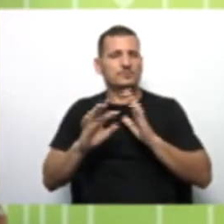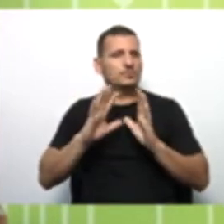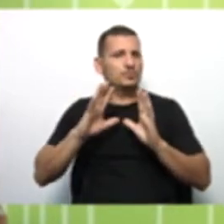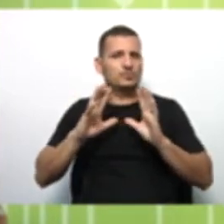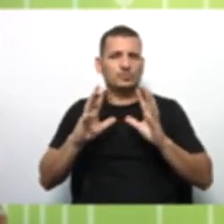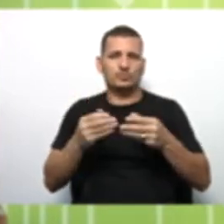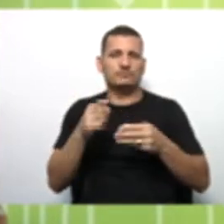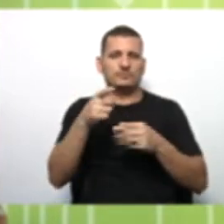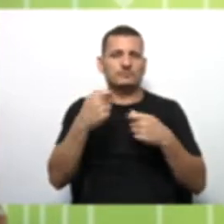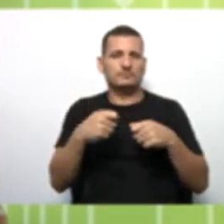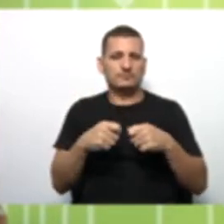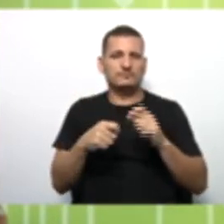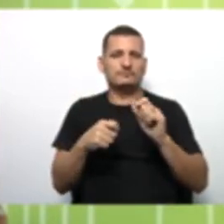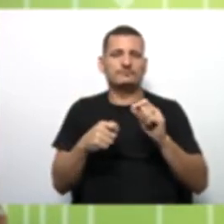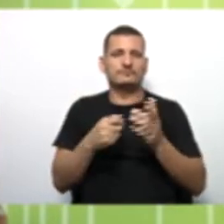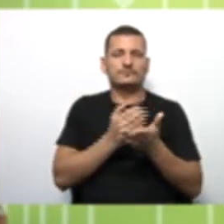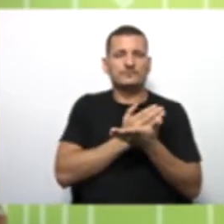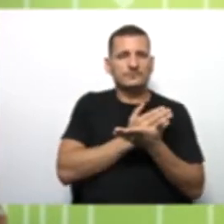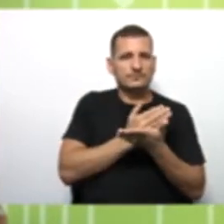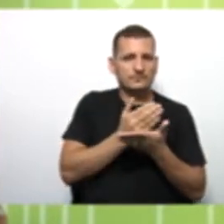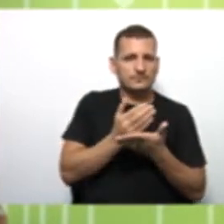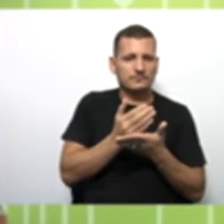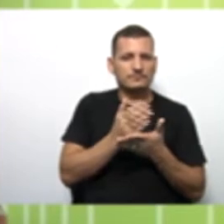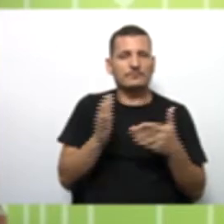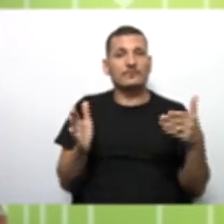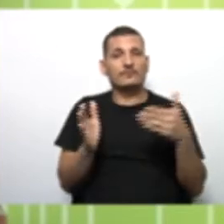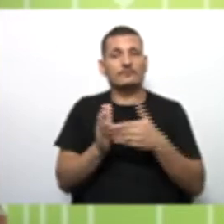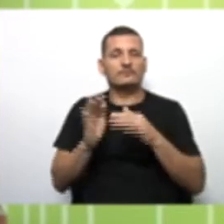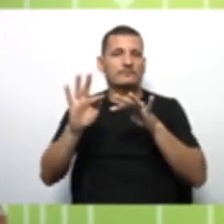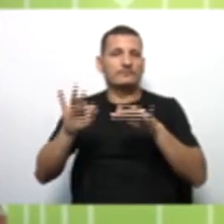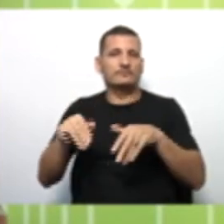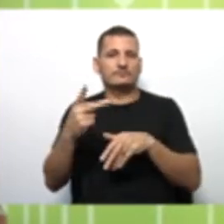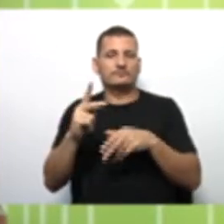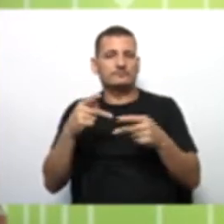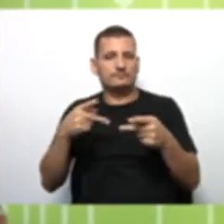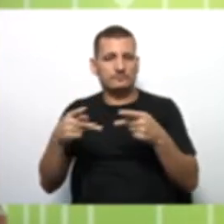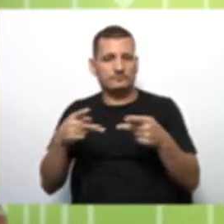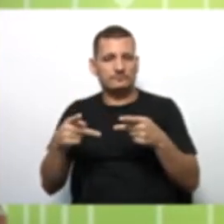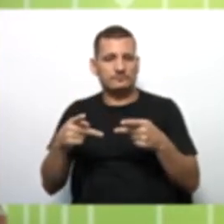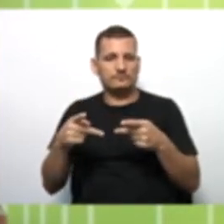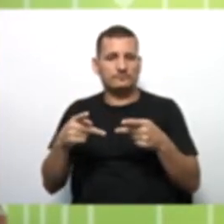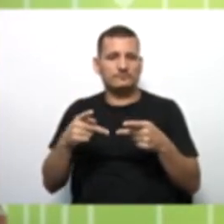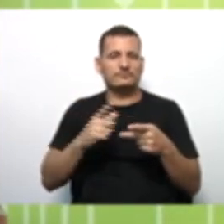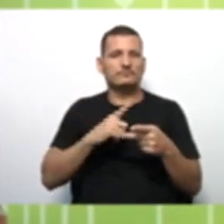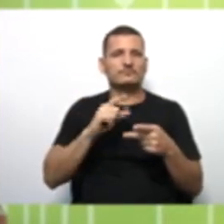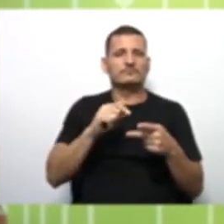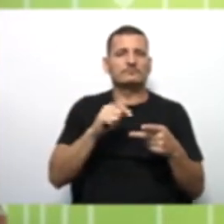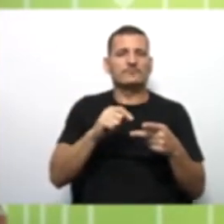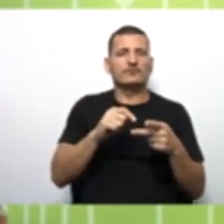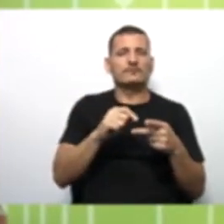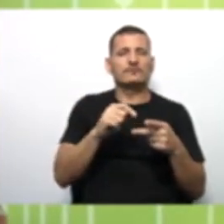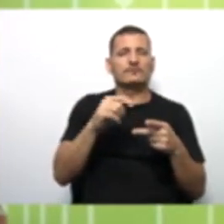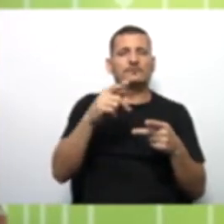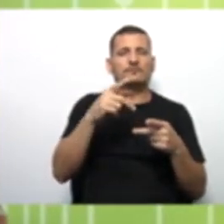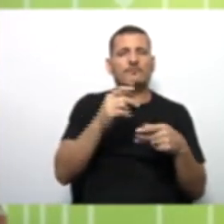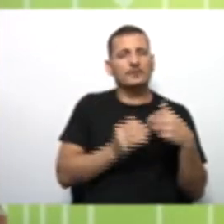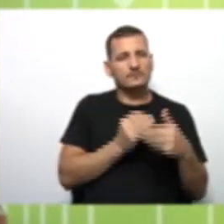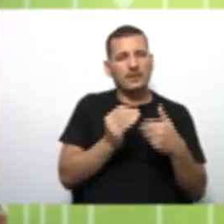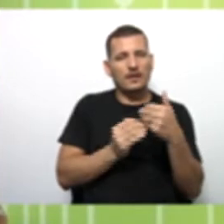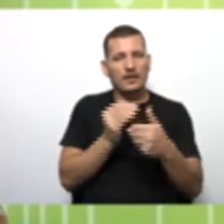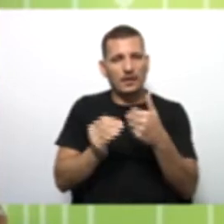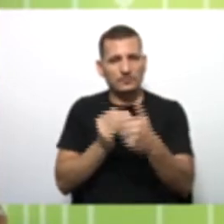você precisa, desde a iniciação até o encerramento do seu projeto, ou seja, você percorre todos aqueles macroprocessos que a gente viu lá na